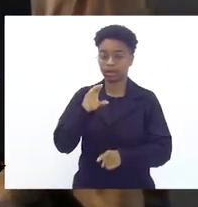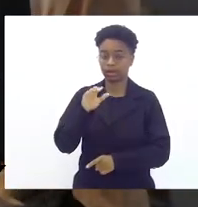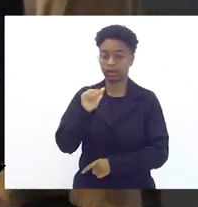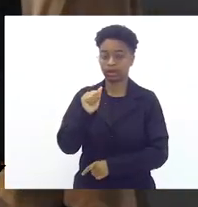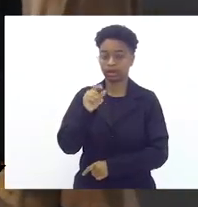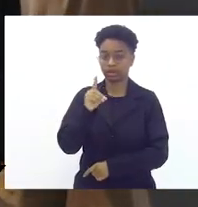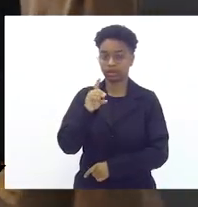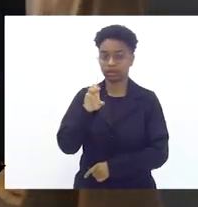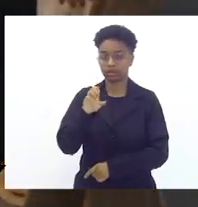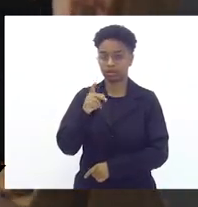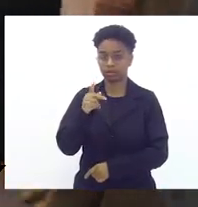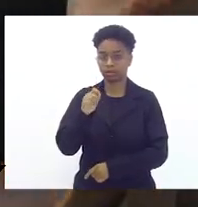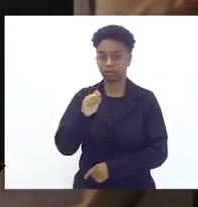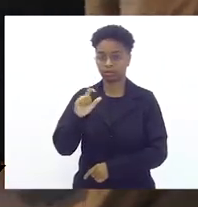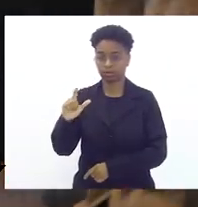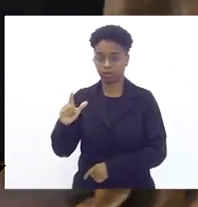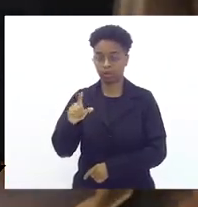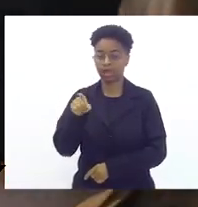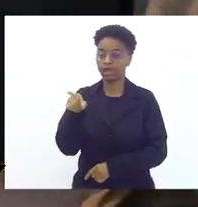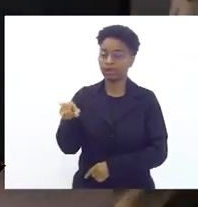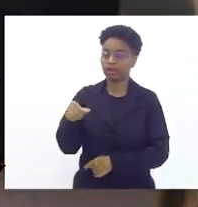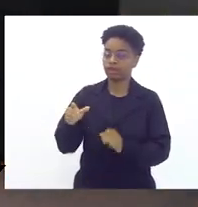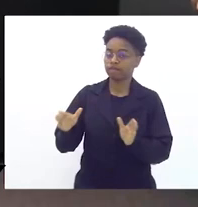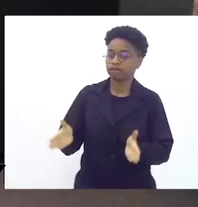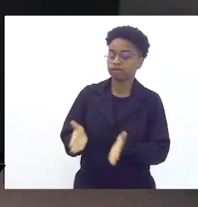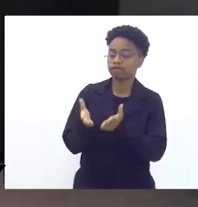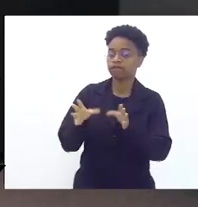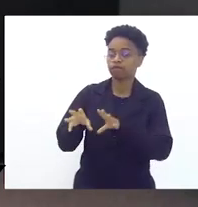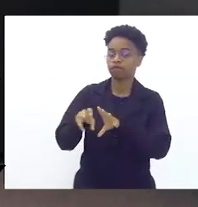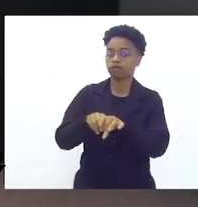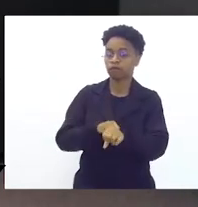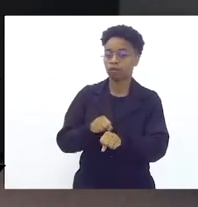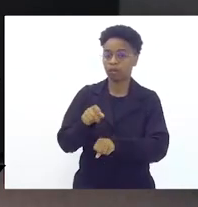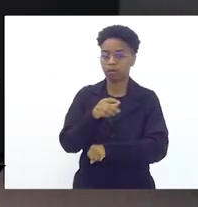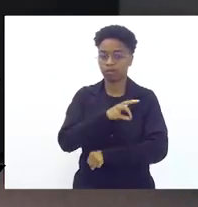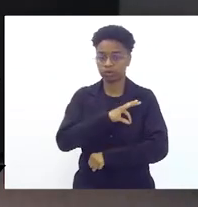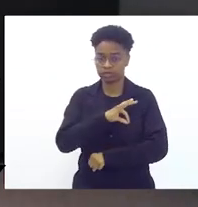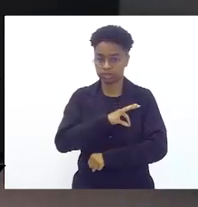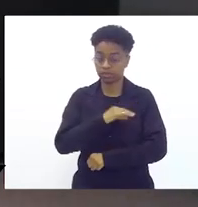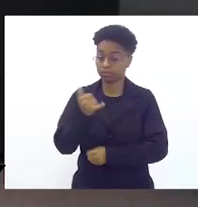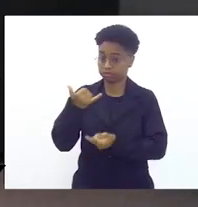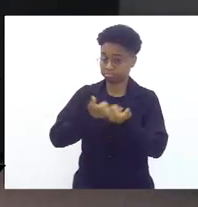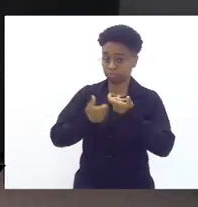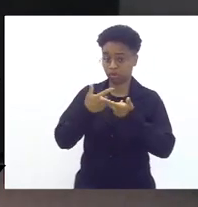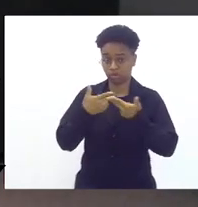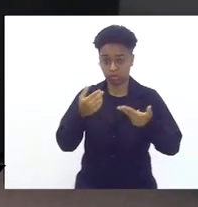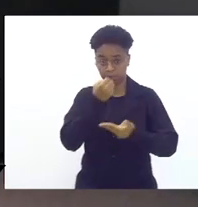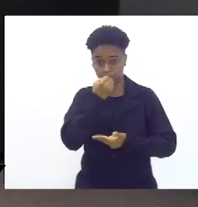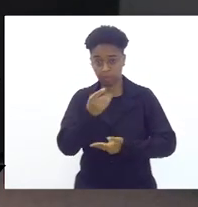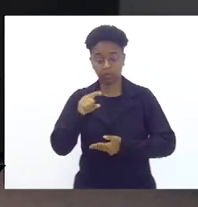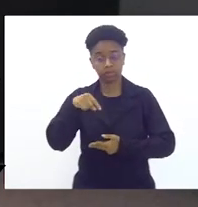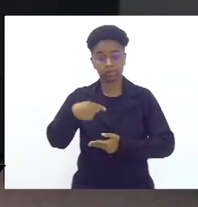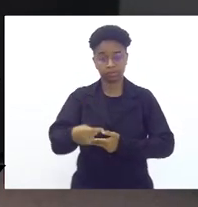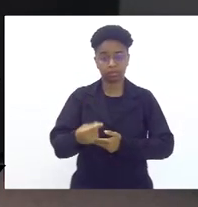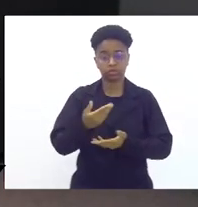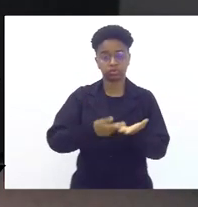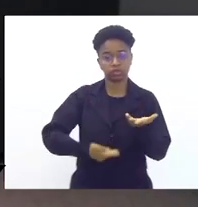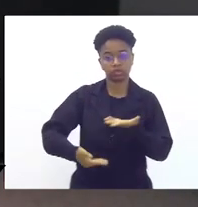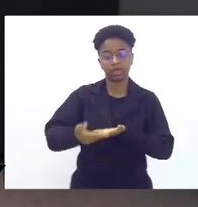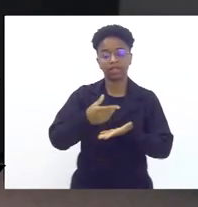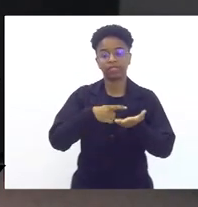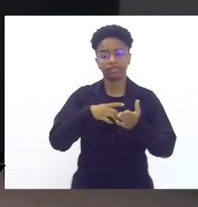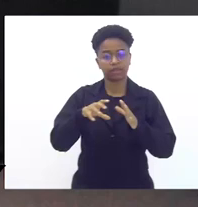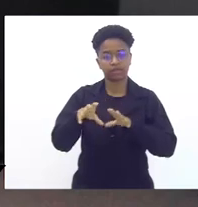formação de policiais me deu boas notícias que depois ele vai compartilhar aqui que já tá vendo todo um esforço de